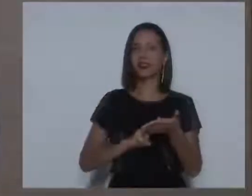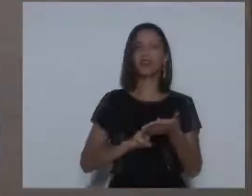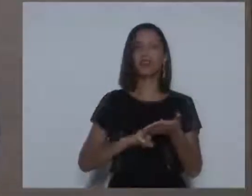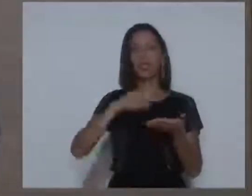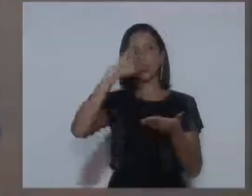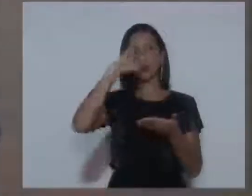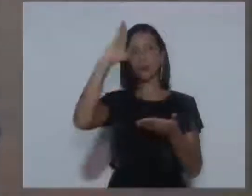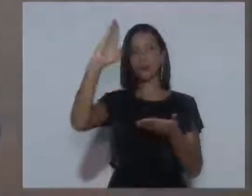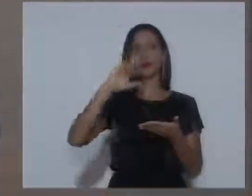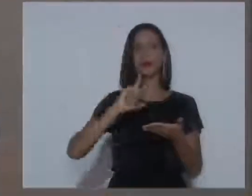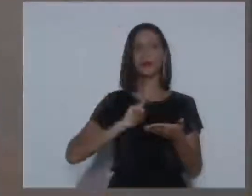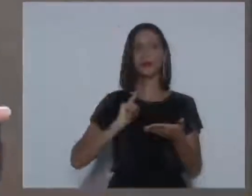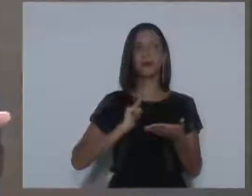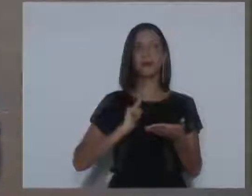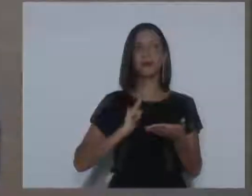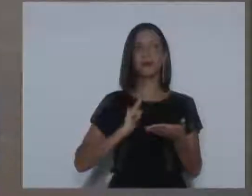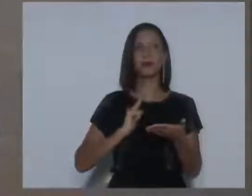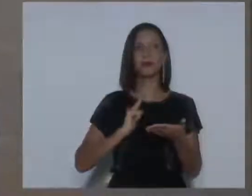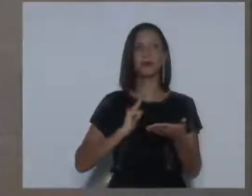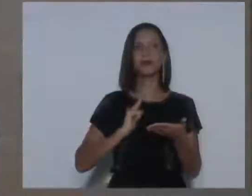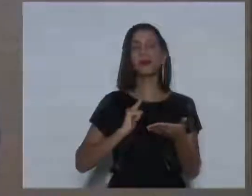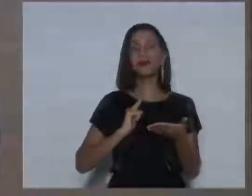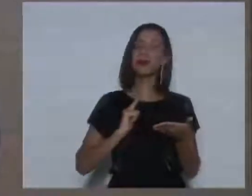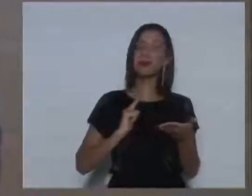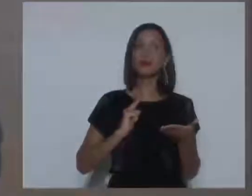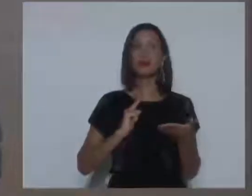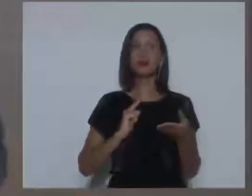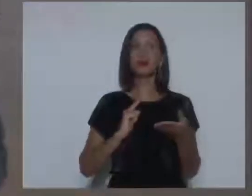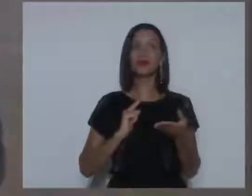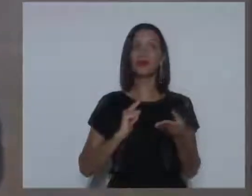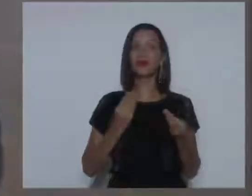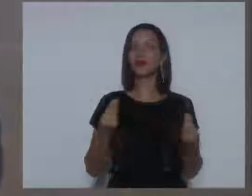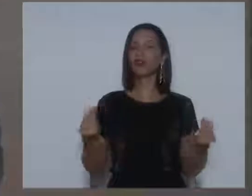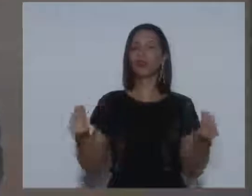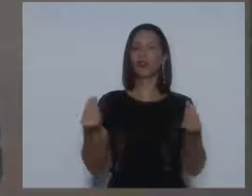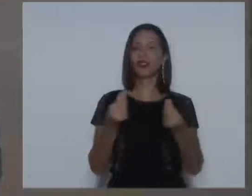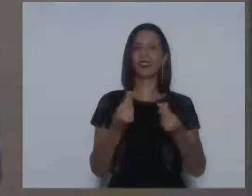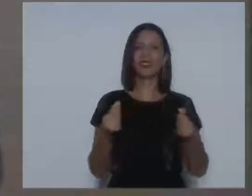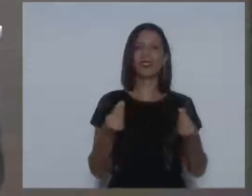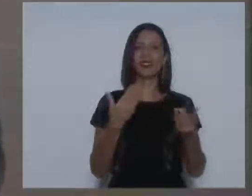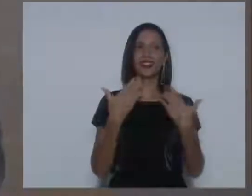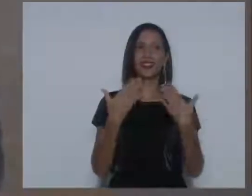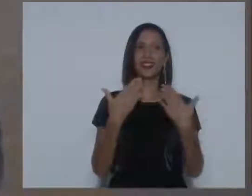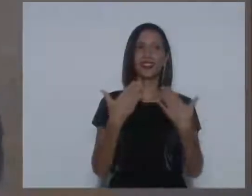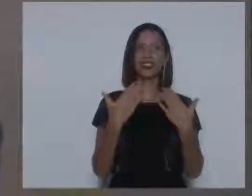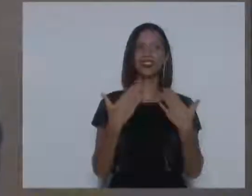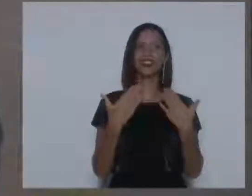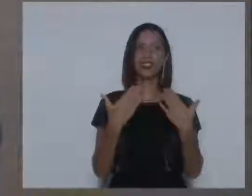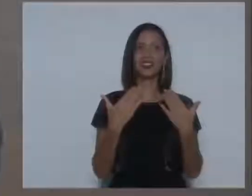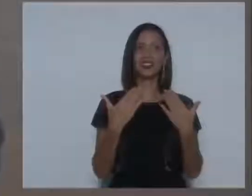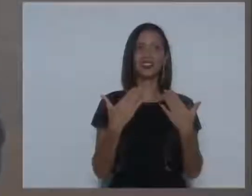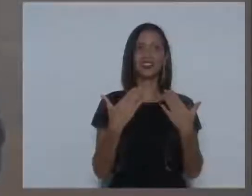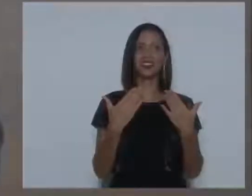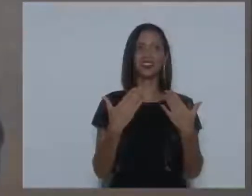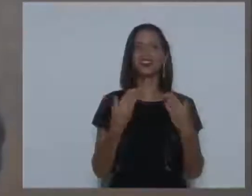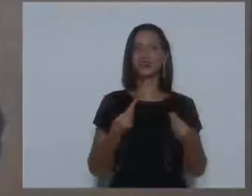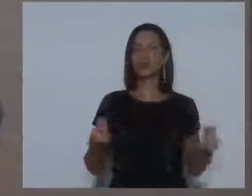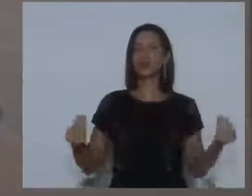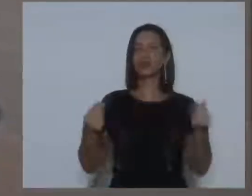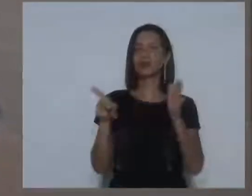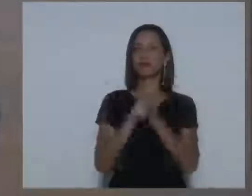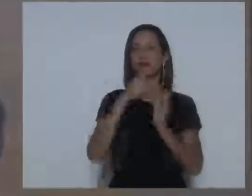inclusive apostando numa coisa que é uma qualidade dele, que é o diálogo, né? Eu nunca deixei de reconhecer essa